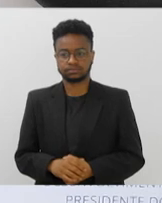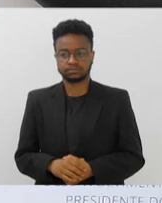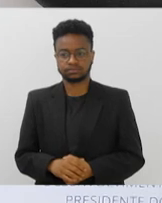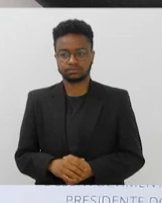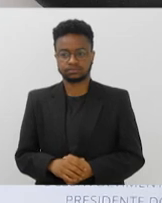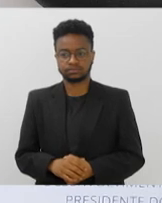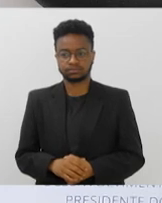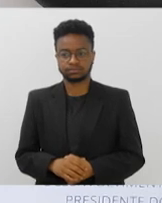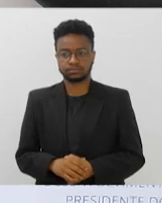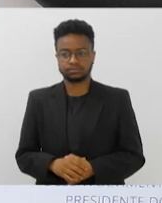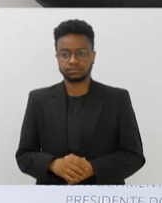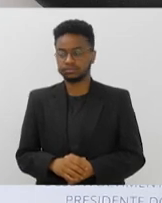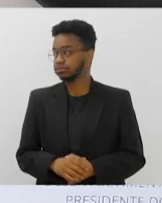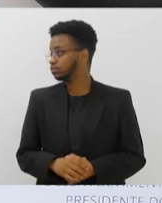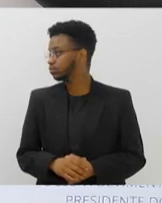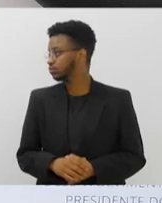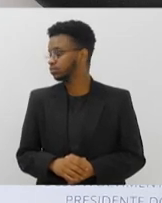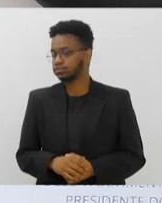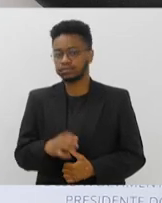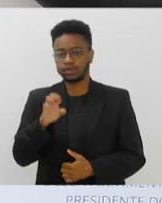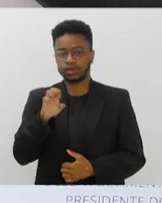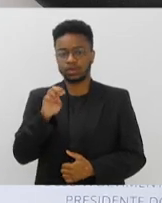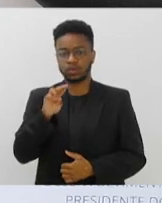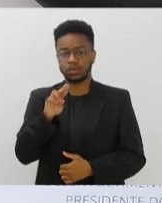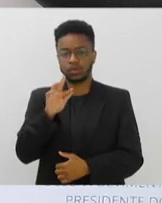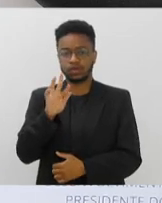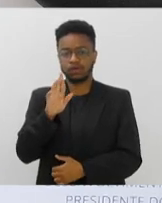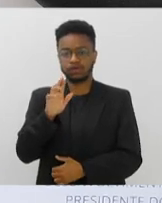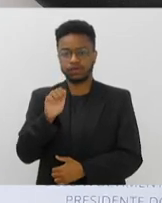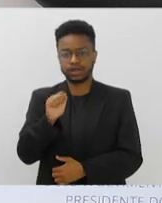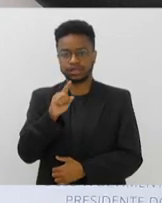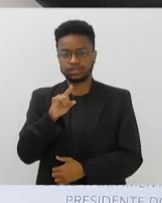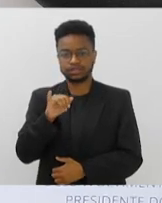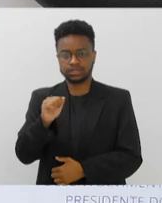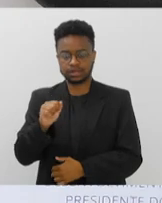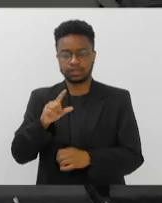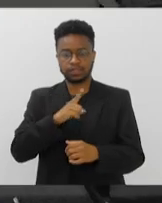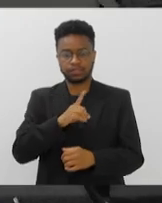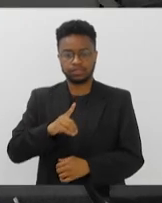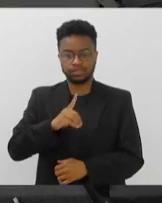a d Eufrásia Maria de Souza vi defensora